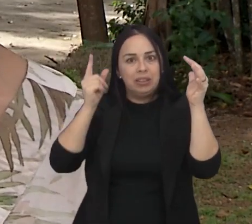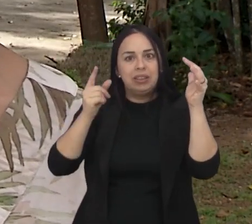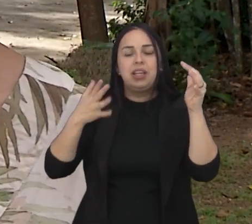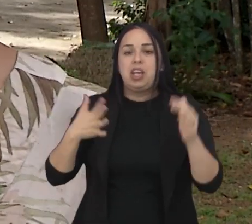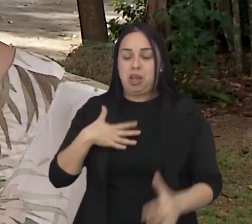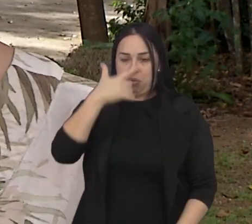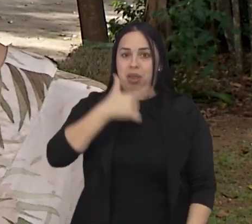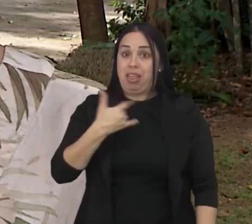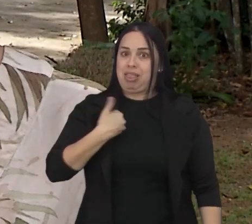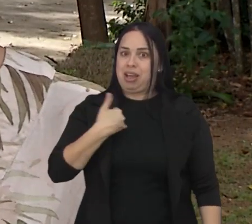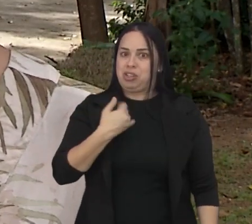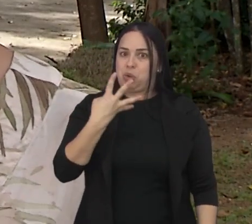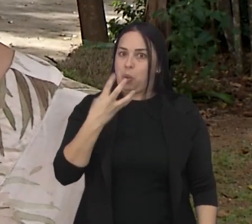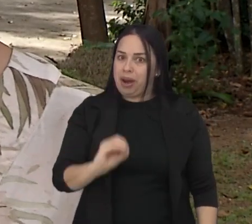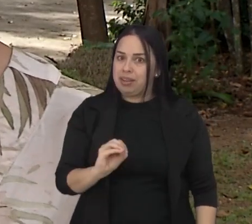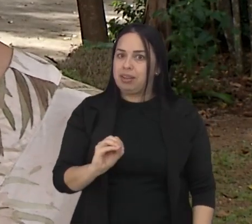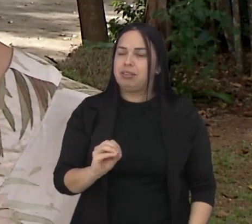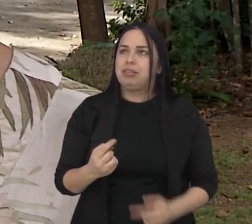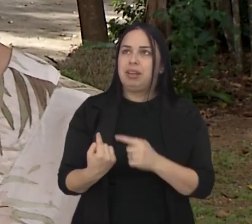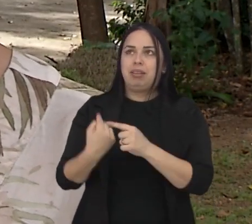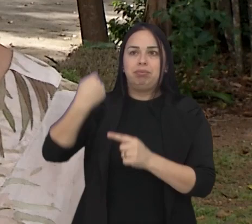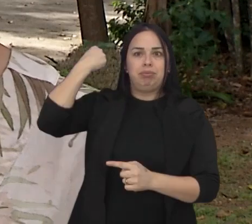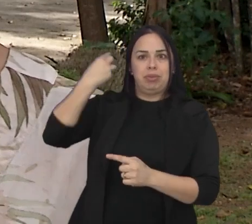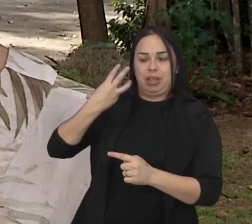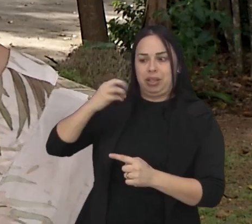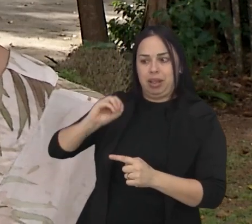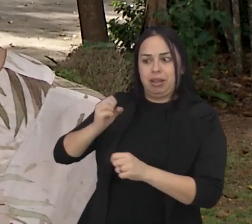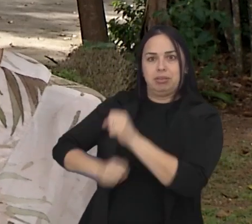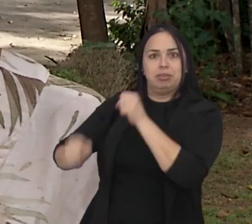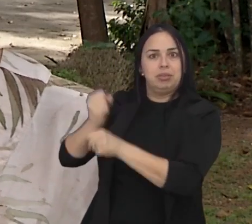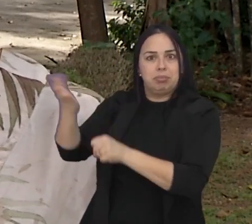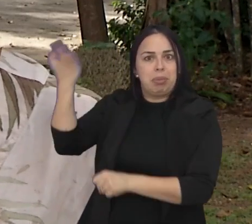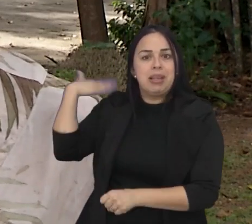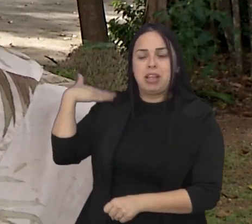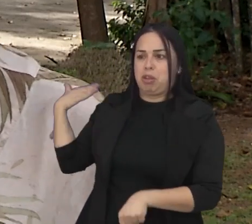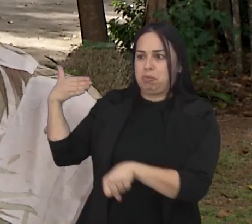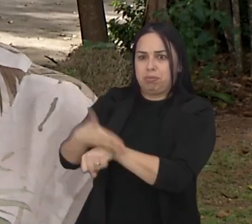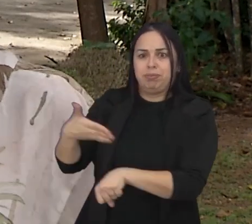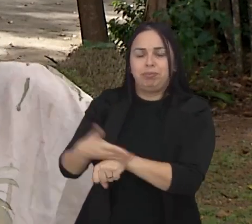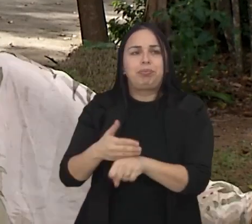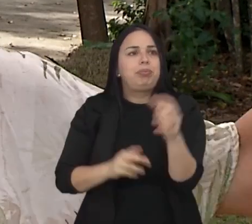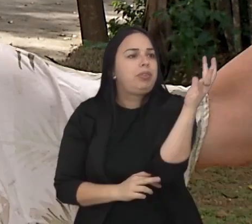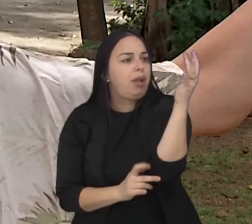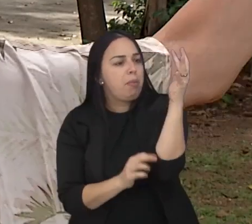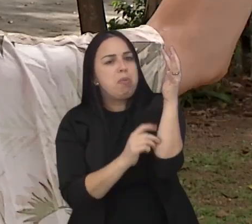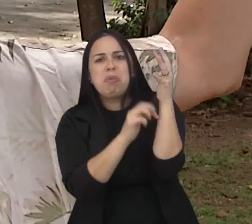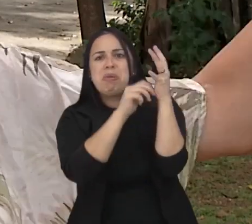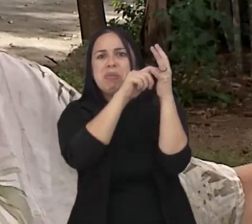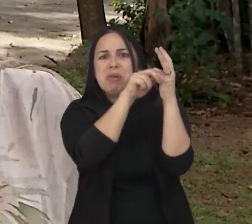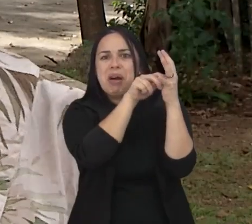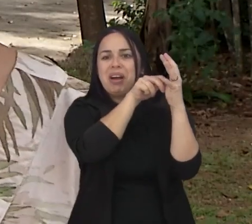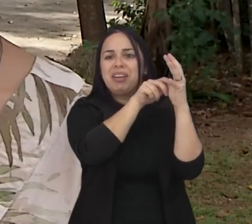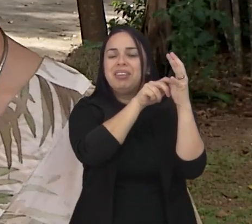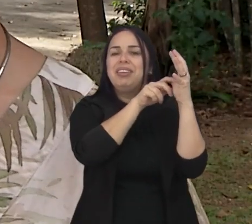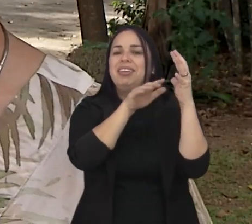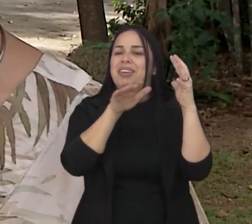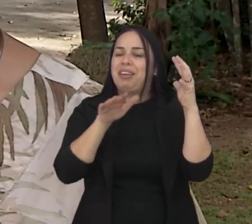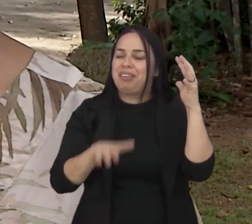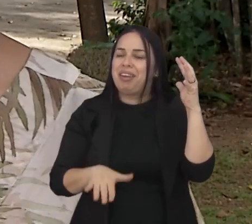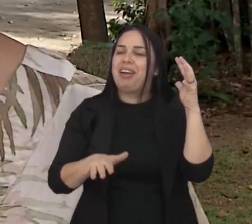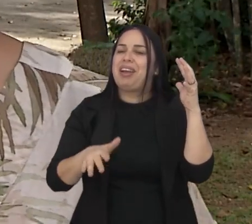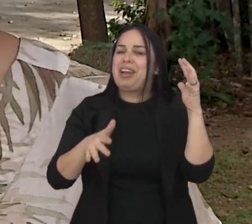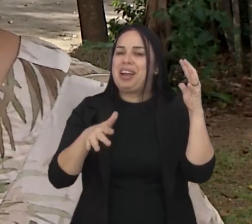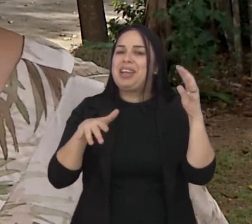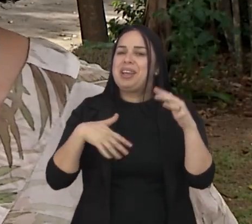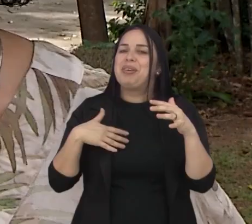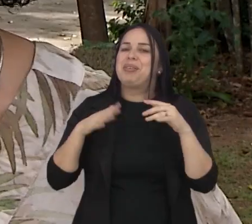40 anos, então tenho 30 anos atrás que eu vinha para cá, que eu frequentava. Então eu subia nessas árvores, dava um pouquinho de